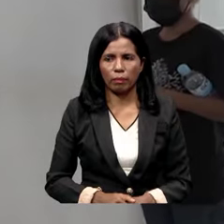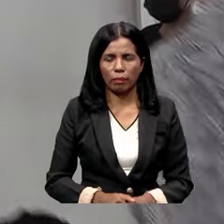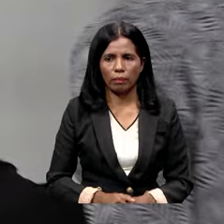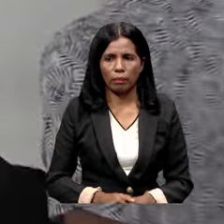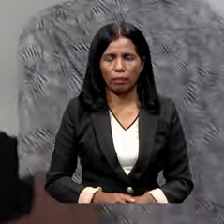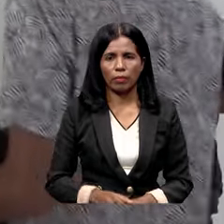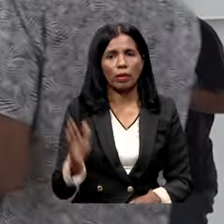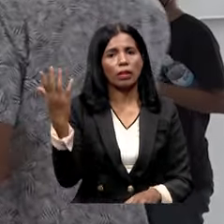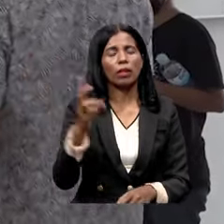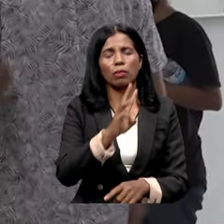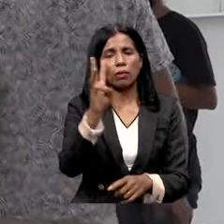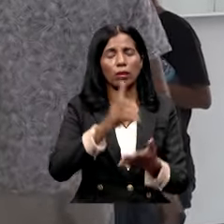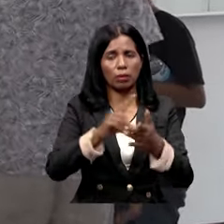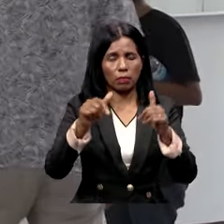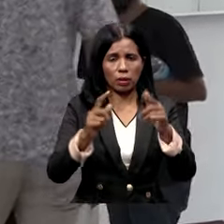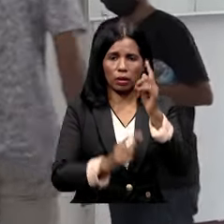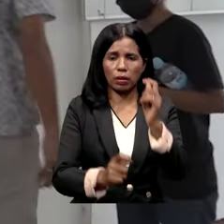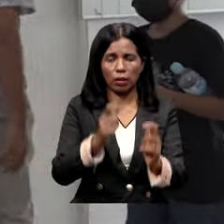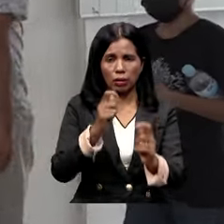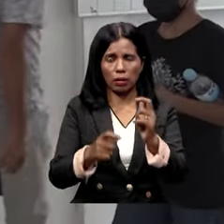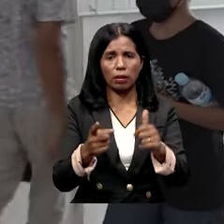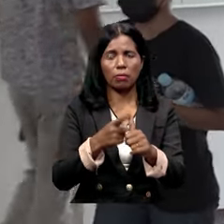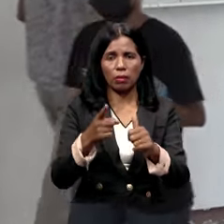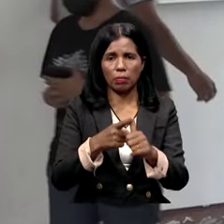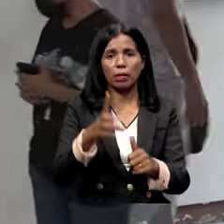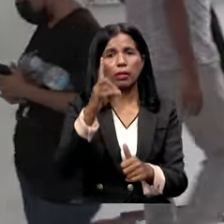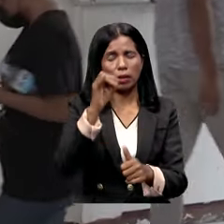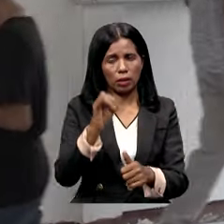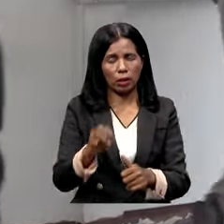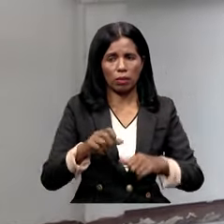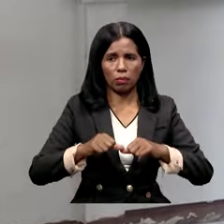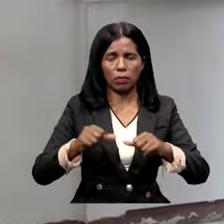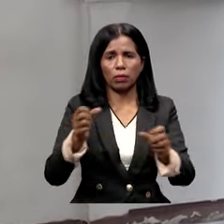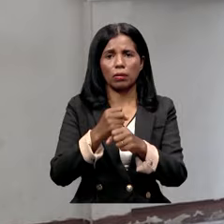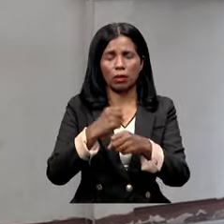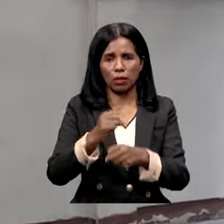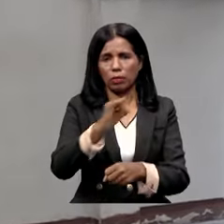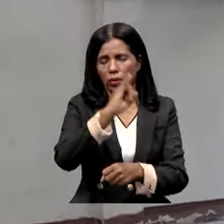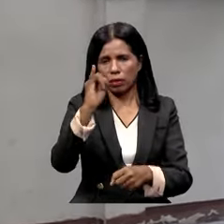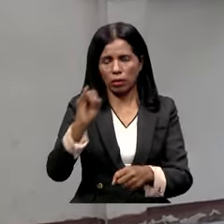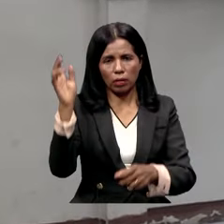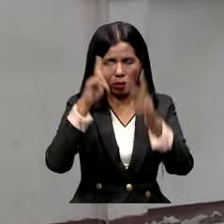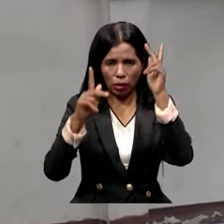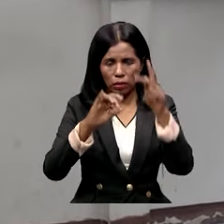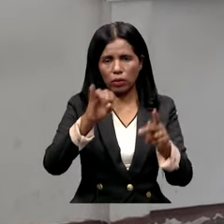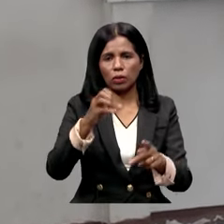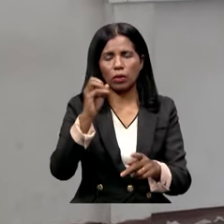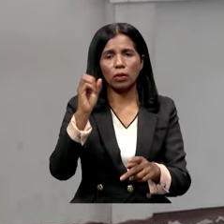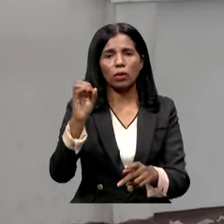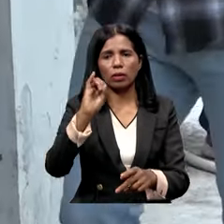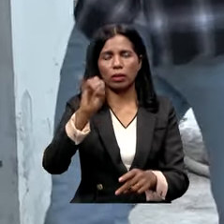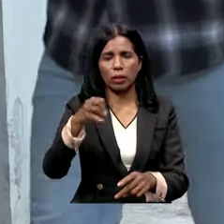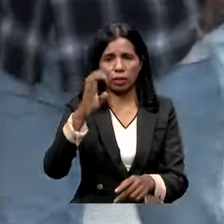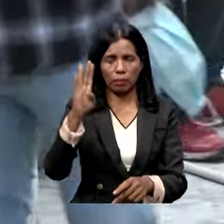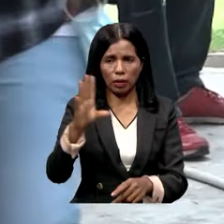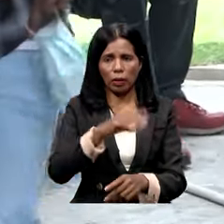Ia quarta semana ne Tribunal Judicial Primeira Instância Dili continua halo julgamento ba cazu Zuze Bernardo nebe mate ia sela